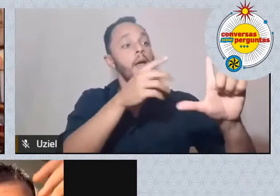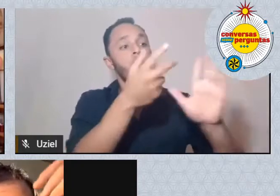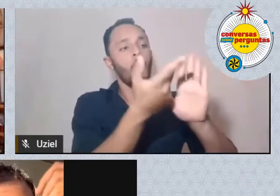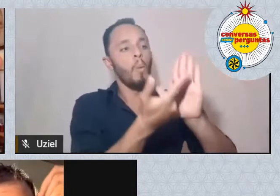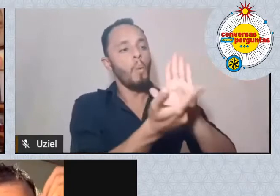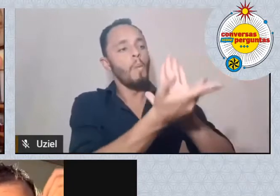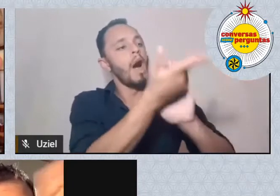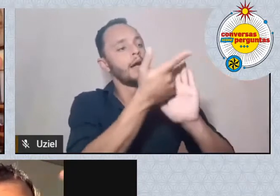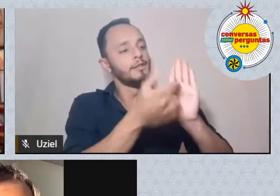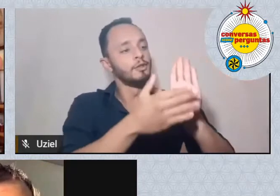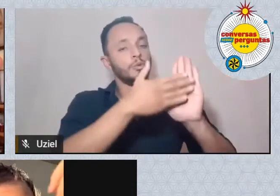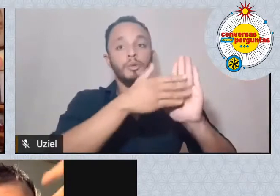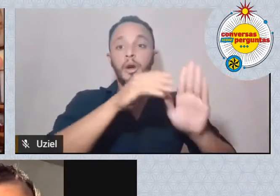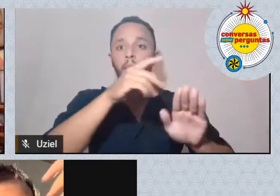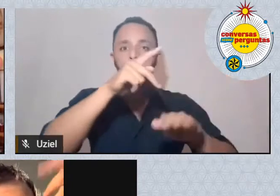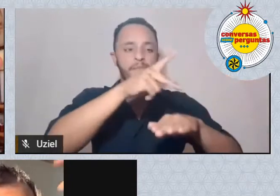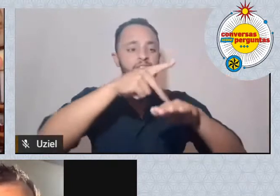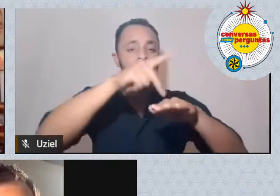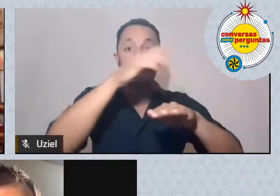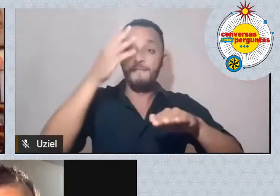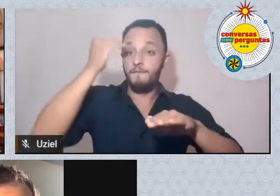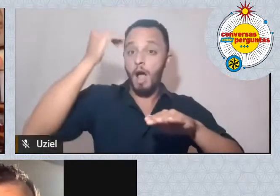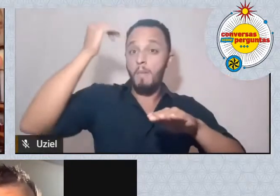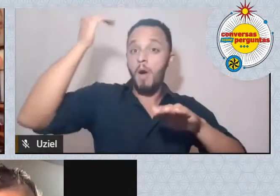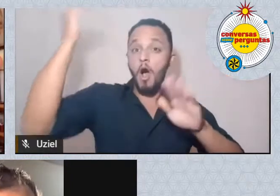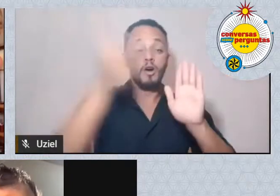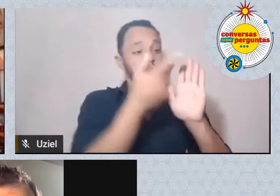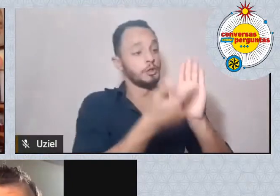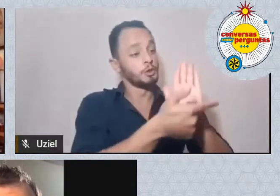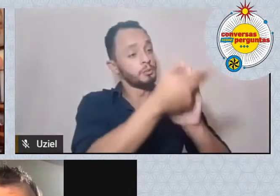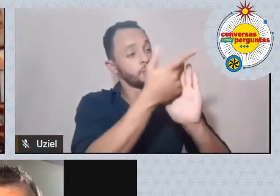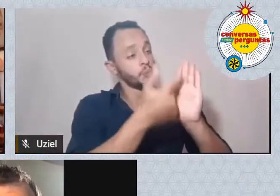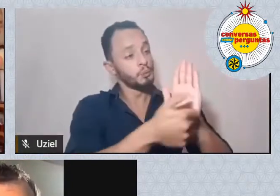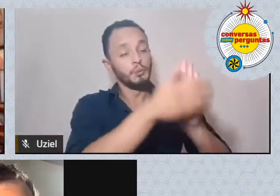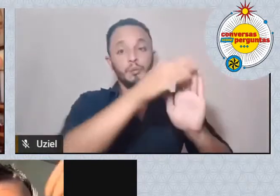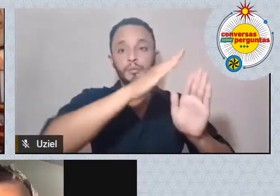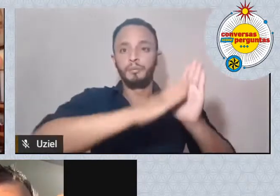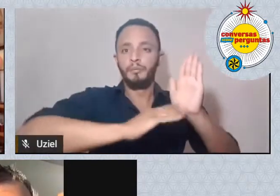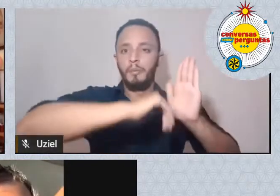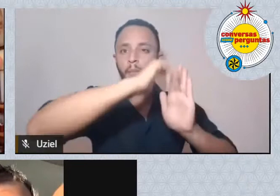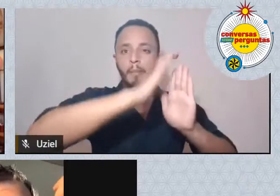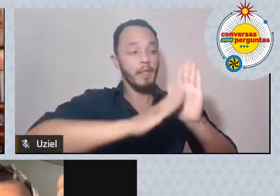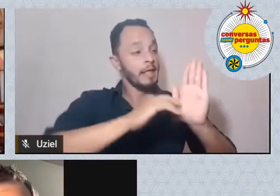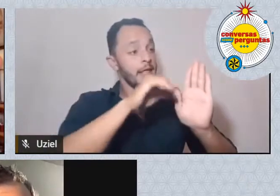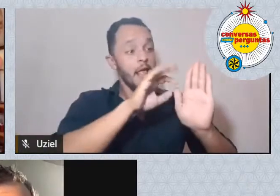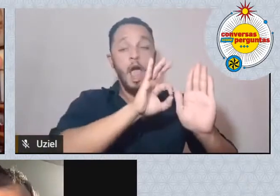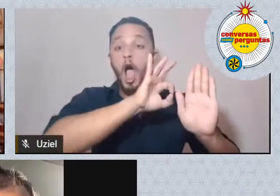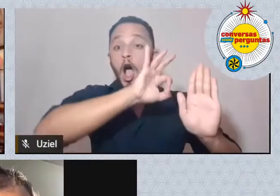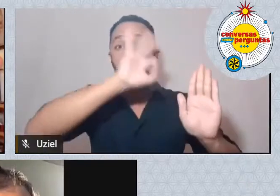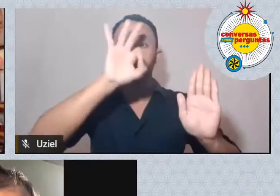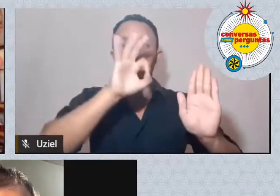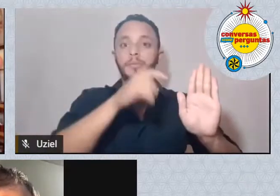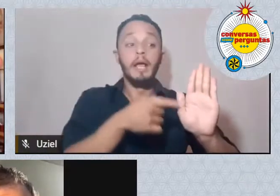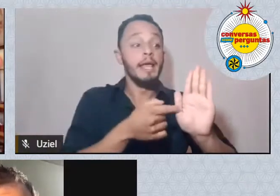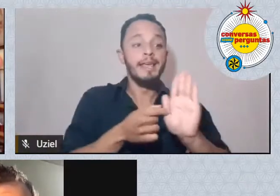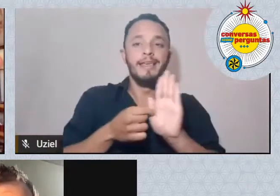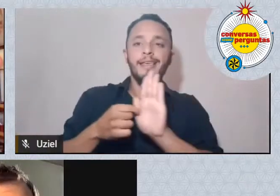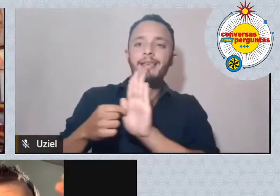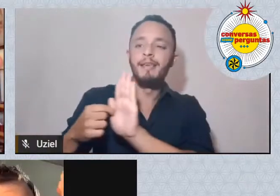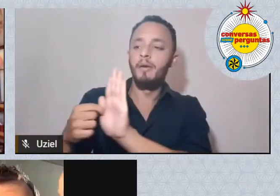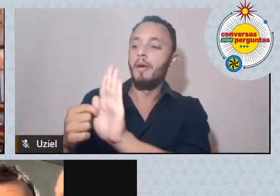que são verdadeiros ícones e fetiches da cultura ocidental, e levavam para os arredores de